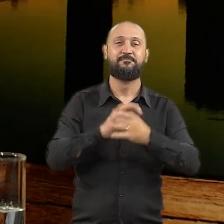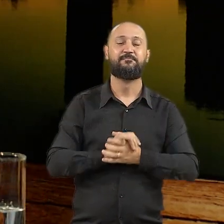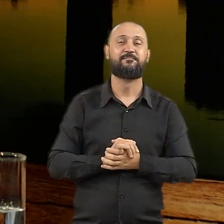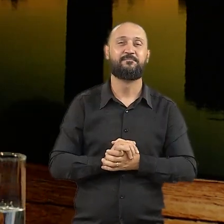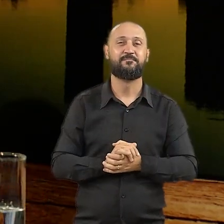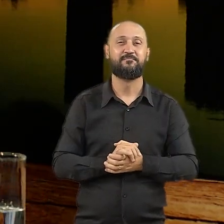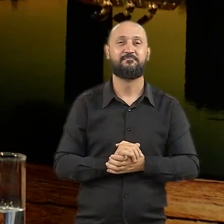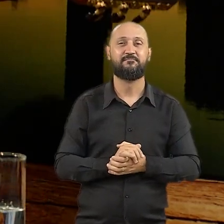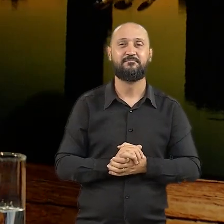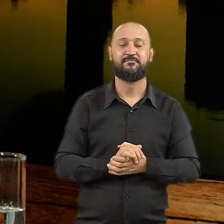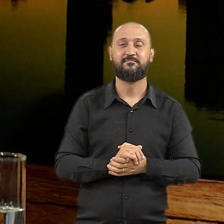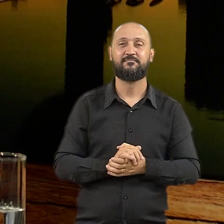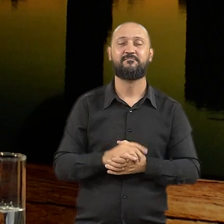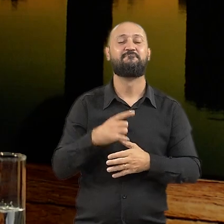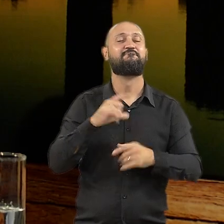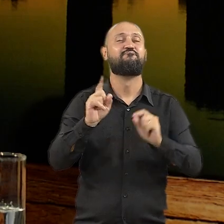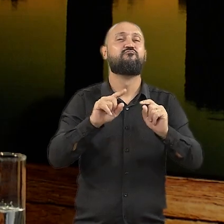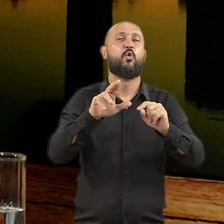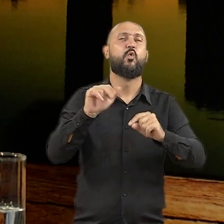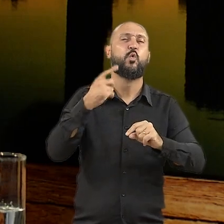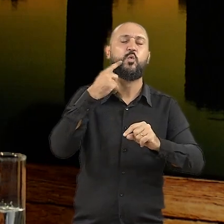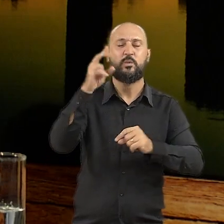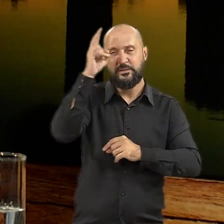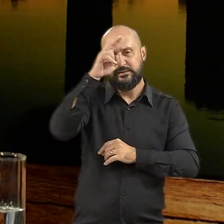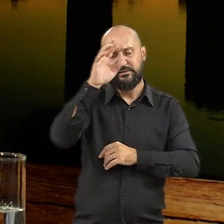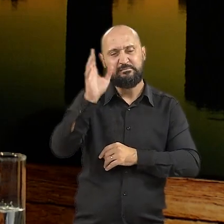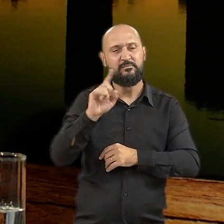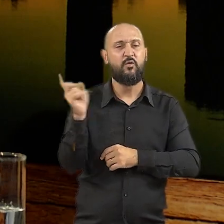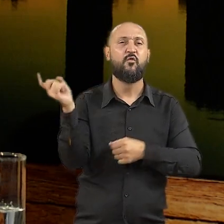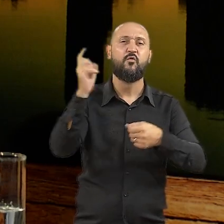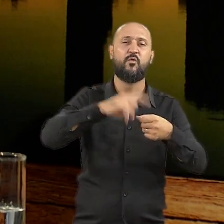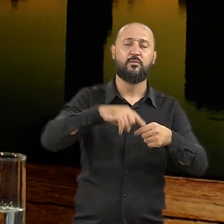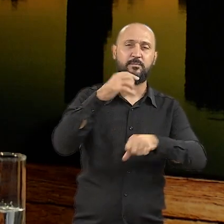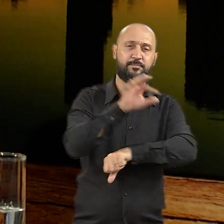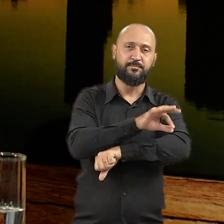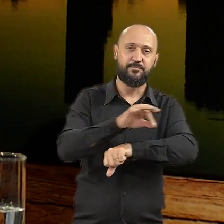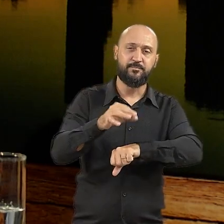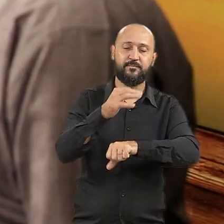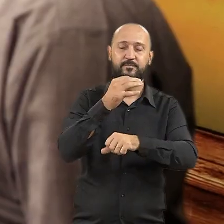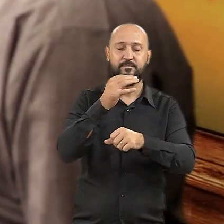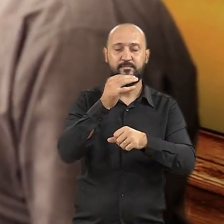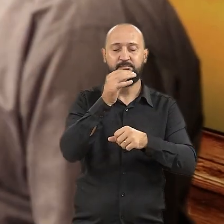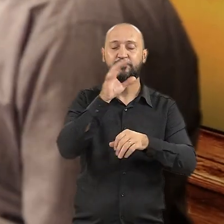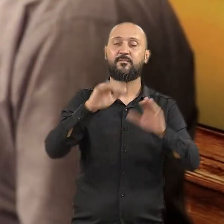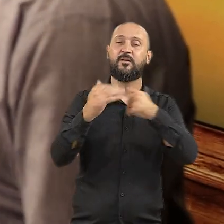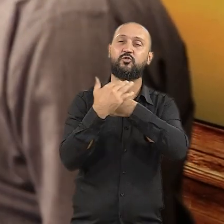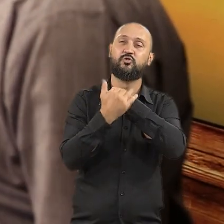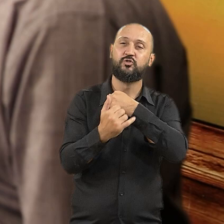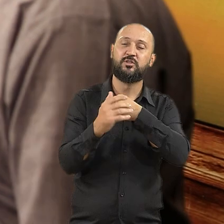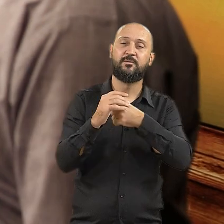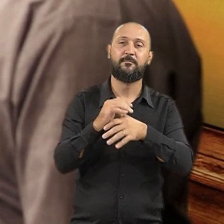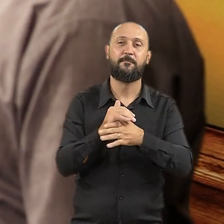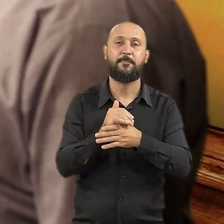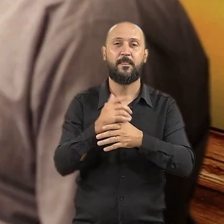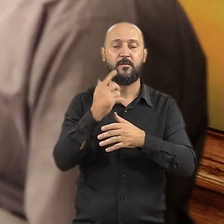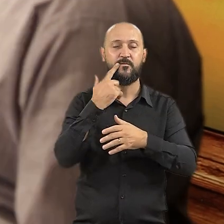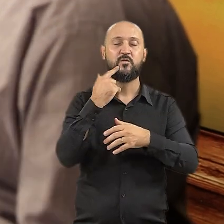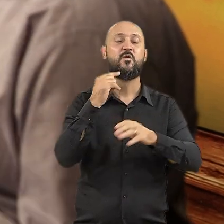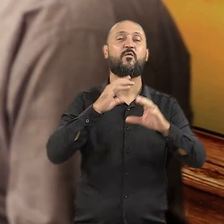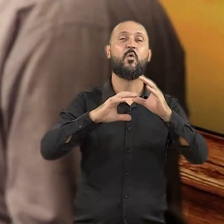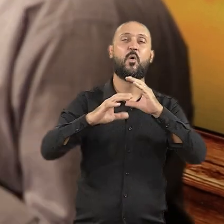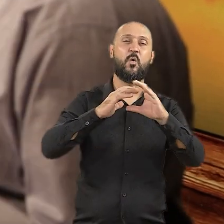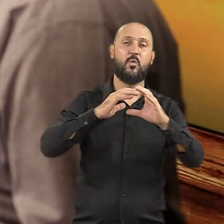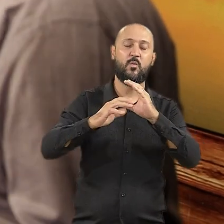queridas. Enfim, foi isso. Aí eu nunca mais me lembrei mais de voltar para a engenharia, a não sei que de vez em quando chamavam para alguma coisa. Aí ficou